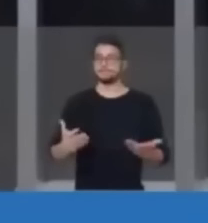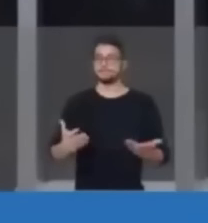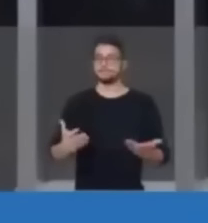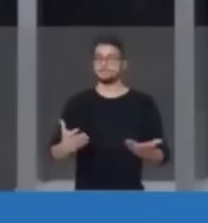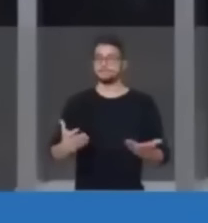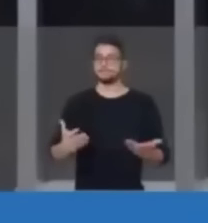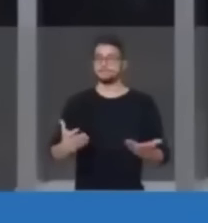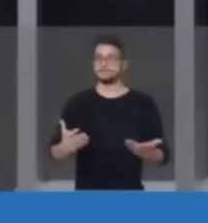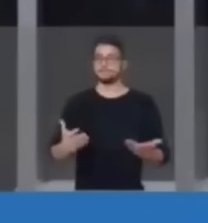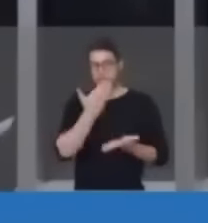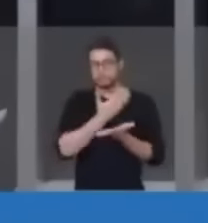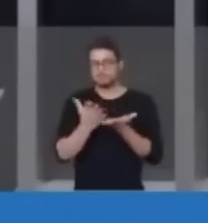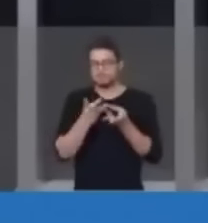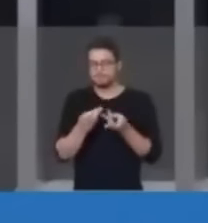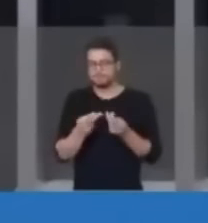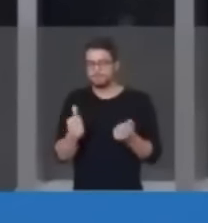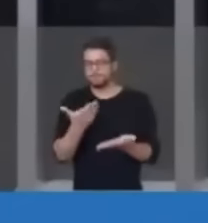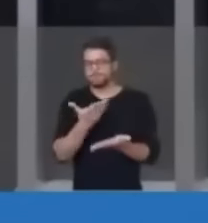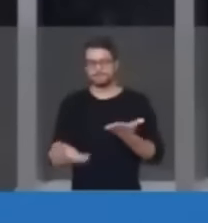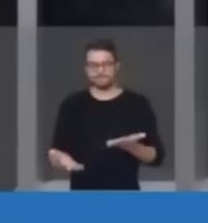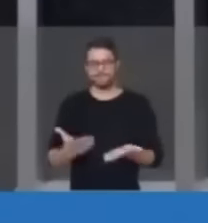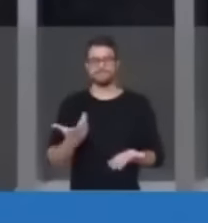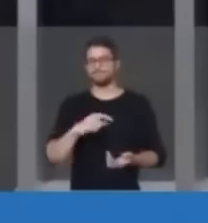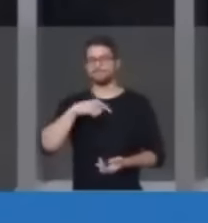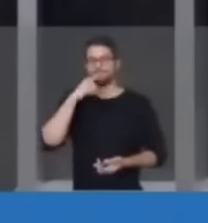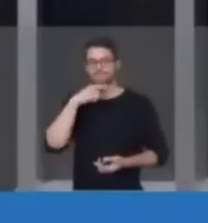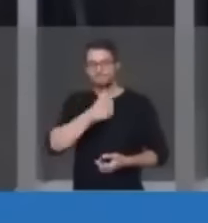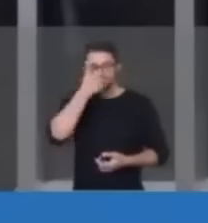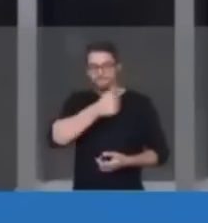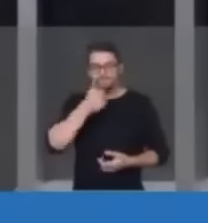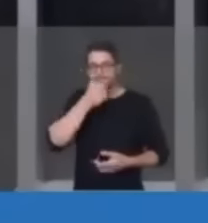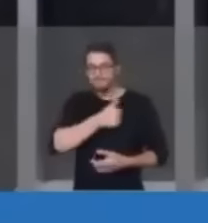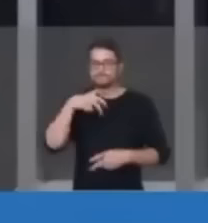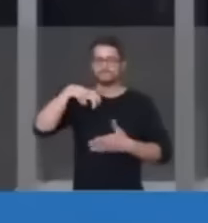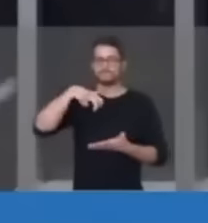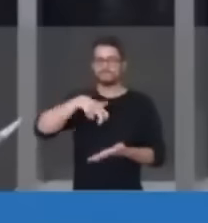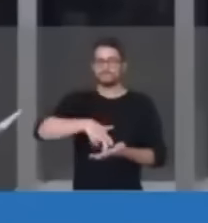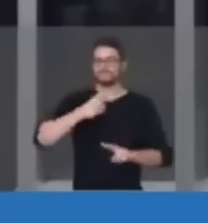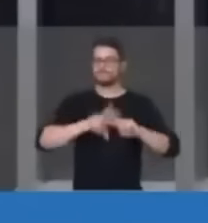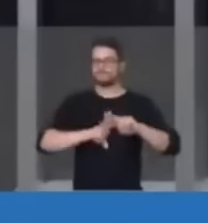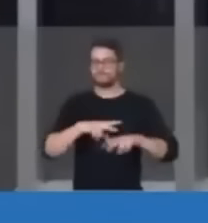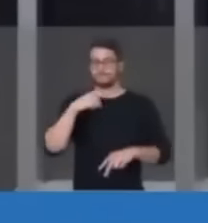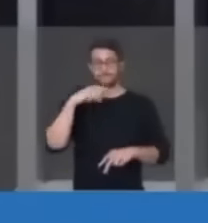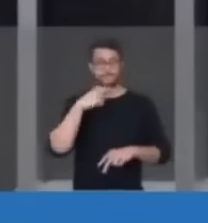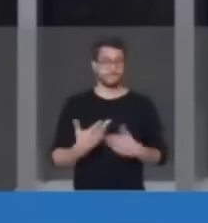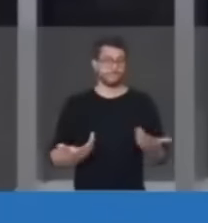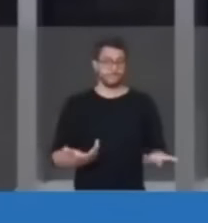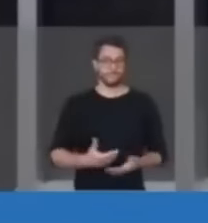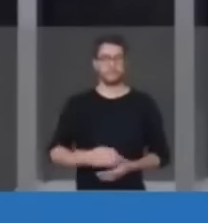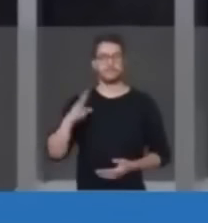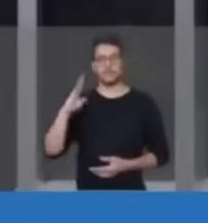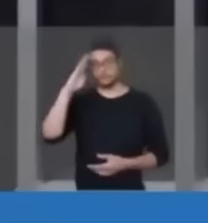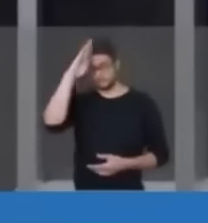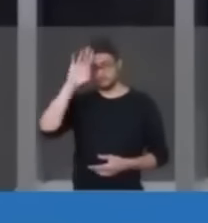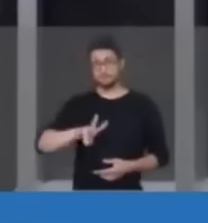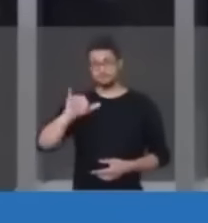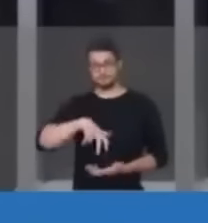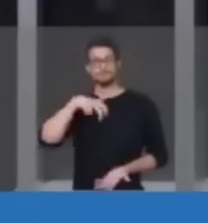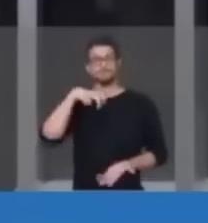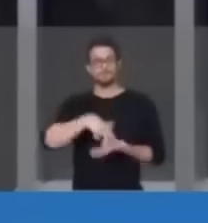conseguir resistir à prisão e tentar uma esdrúxula Anistia não há outro caminho bolsonaro será condenado eu